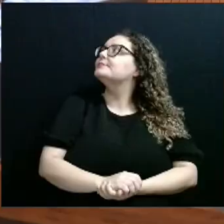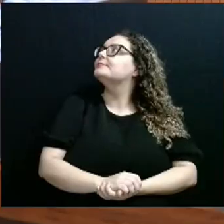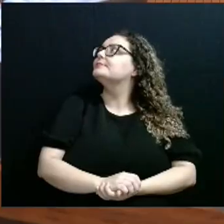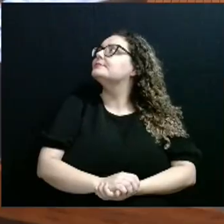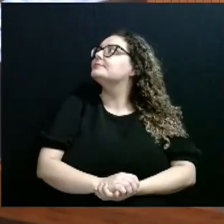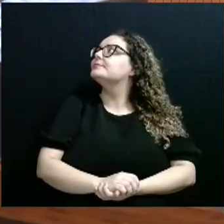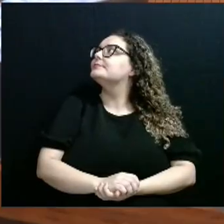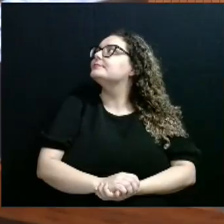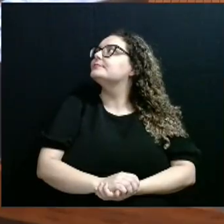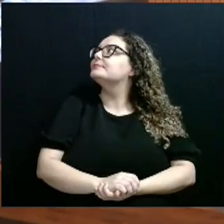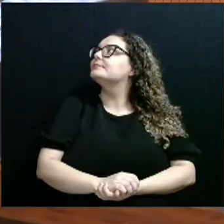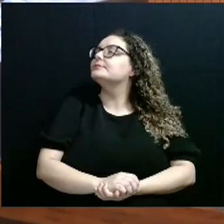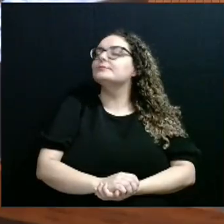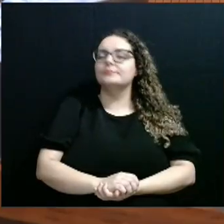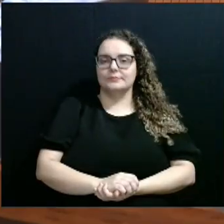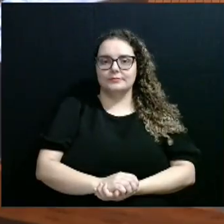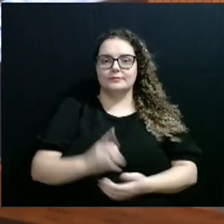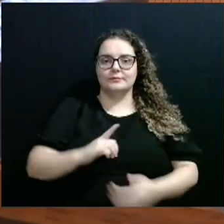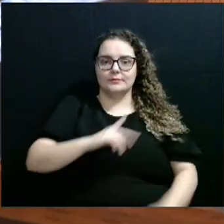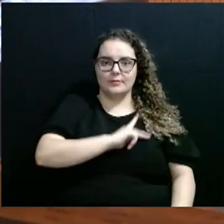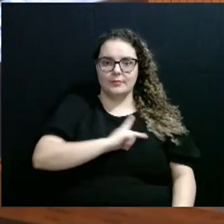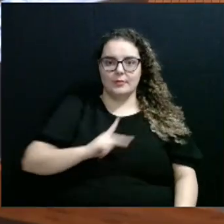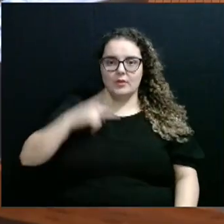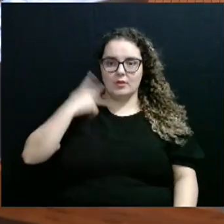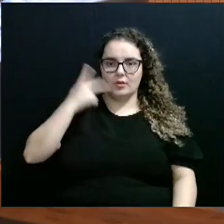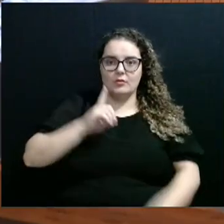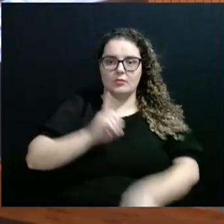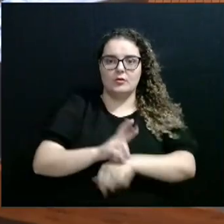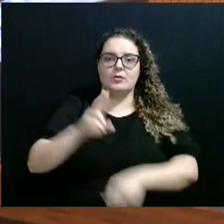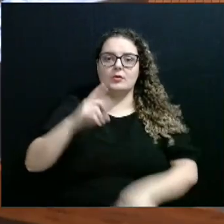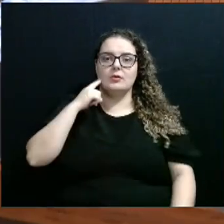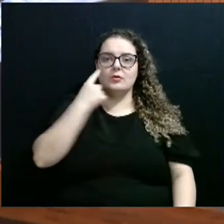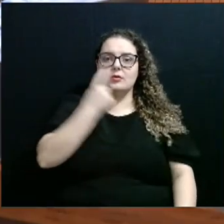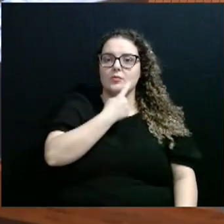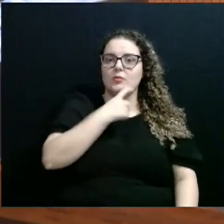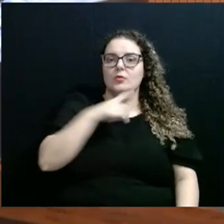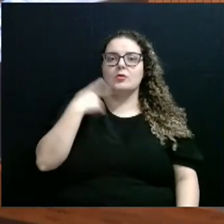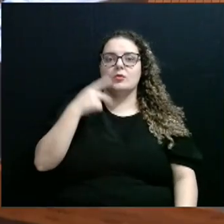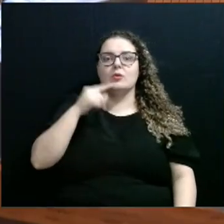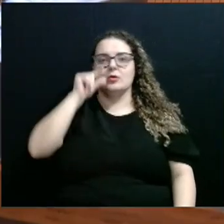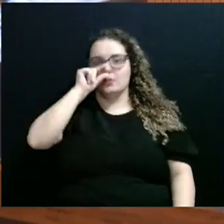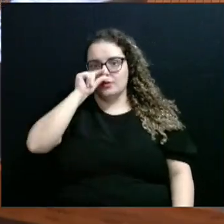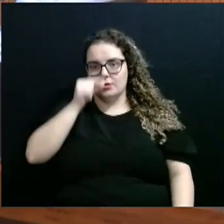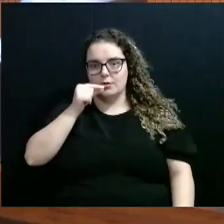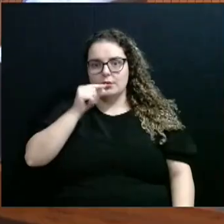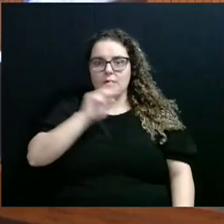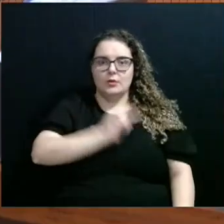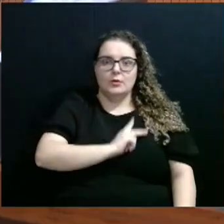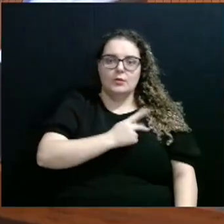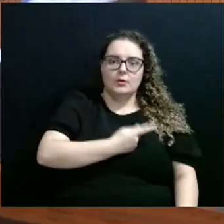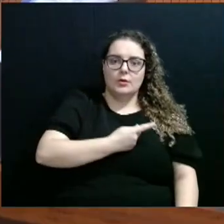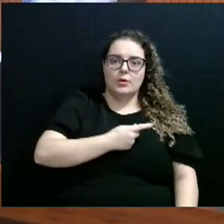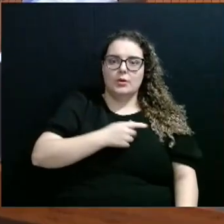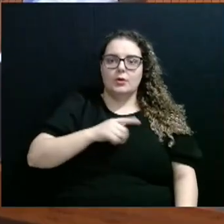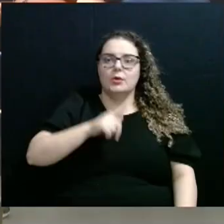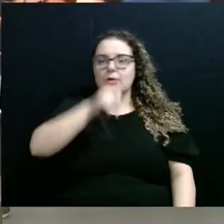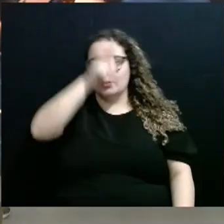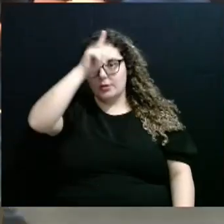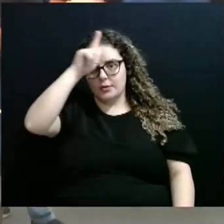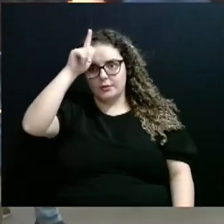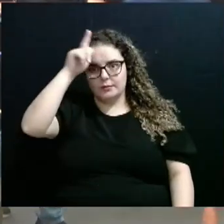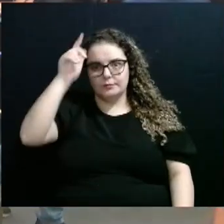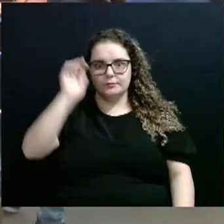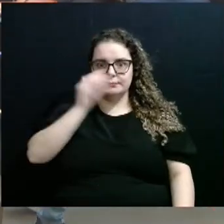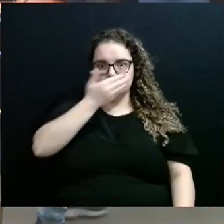Tendo como presidente o vereador Dr. Ianco e os vereadores Arnaldo Salvetti, Paulo Haddad, Gustavo Peta e Luiz Iabico como membros,